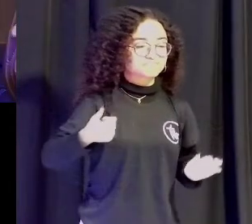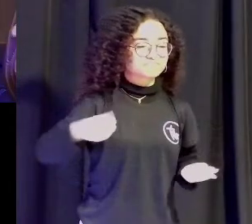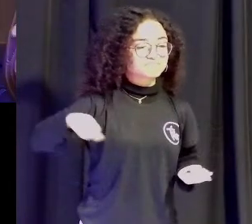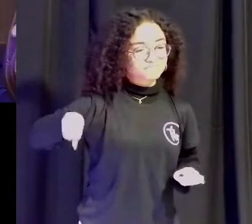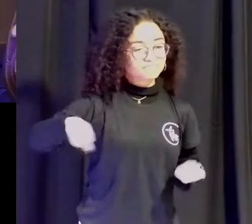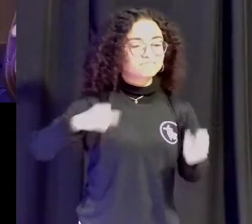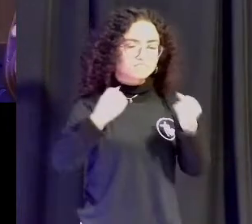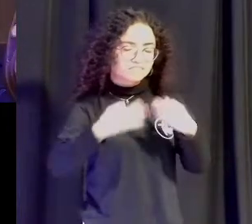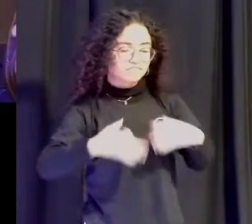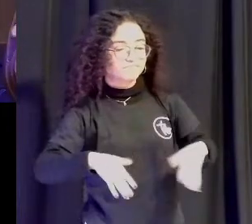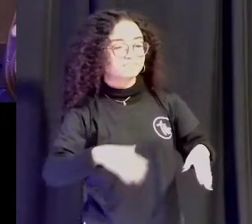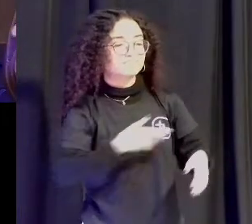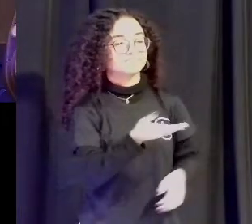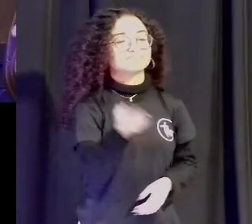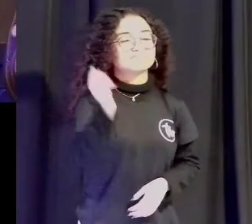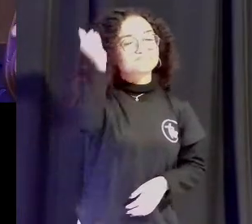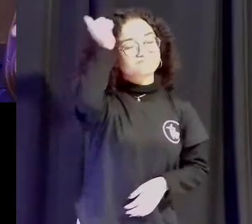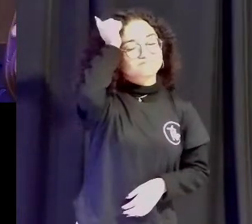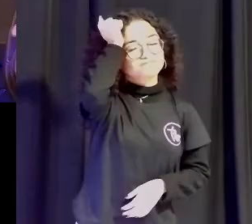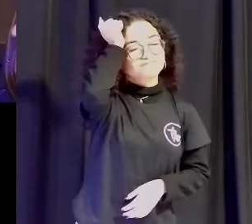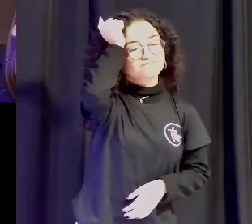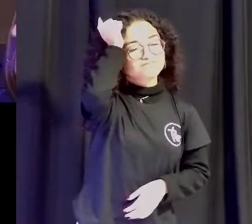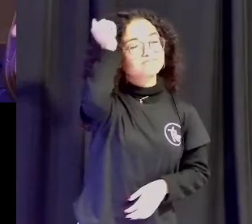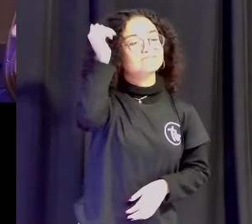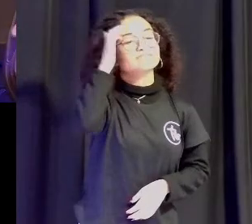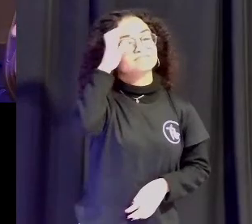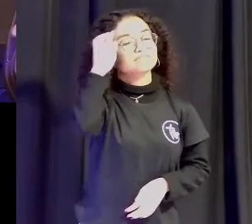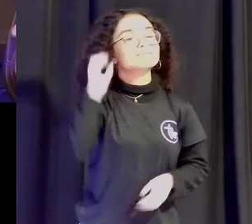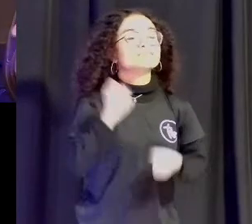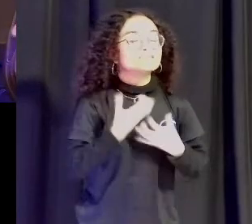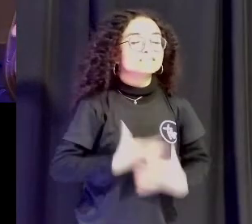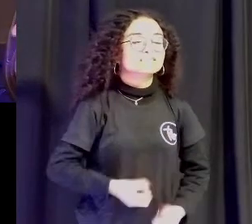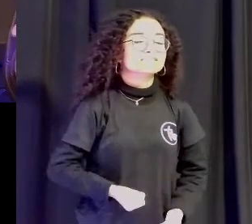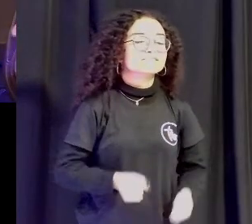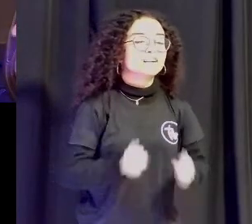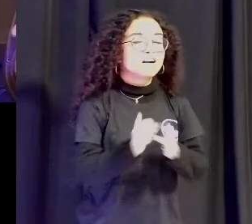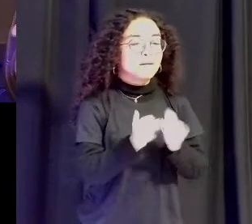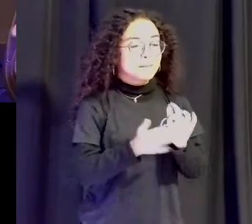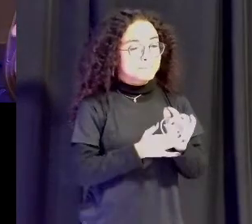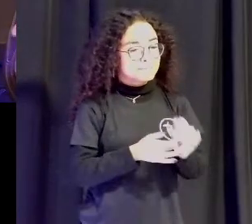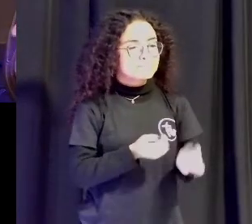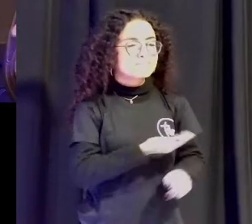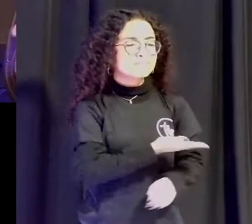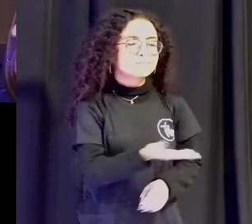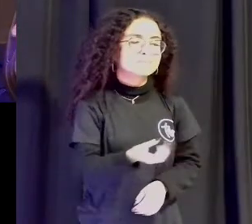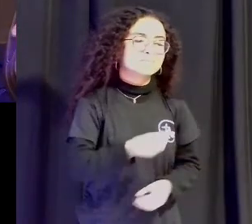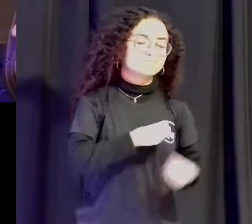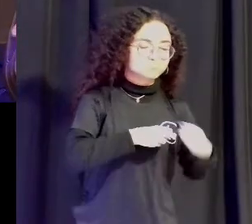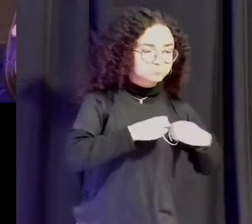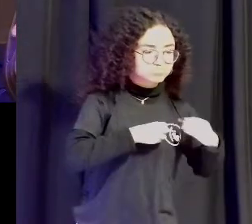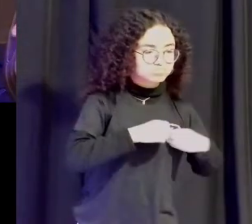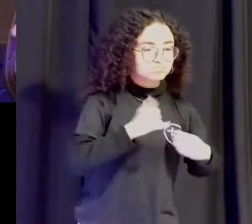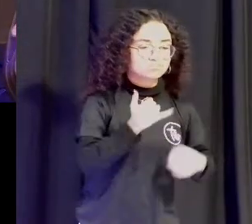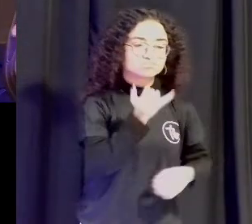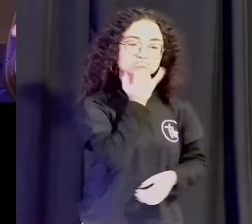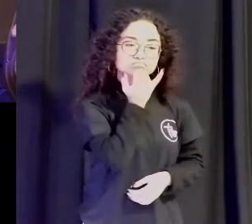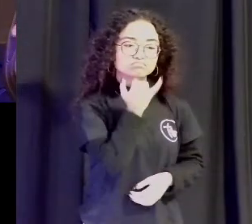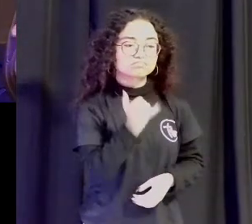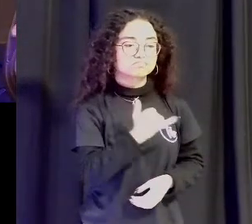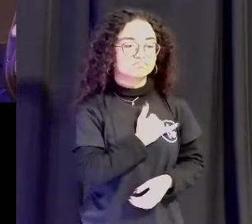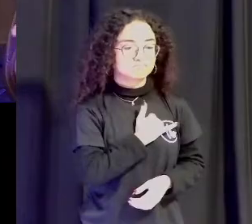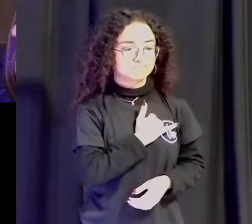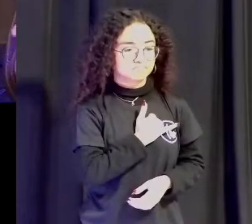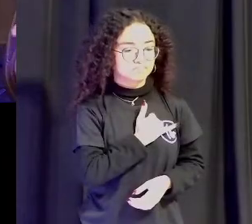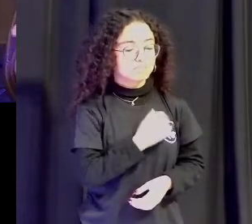convertei-vos, para que sejam apagados os vossos pecados, e venham assim os tempos do refrigério pela presença do